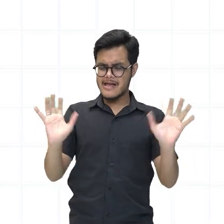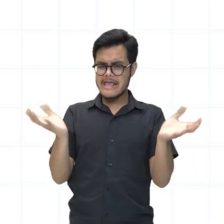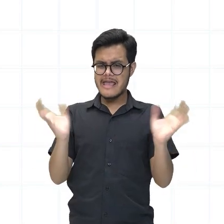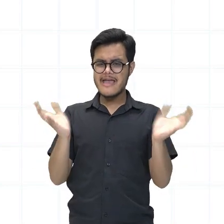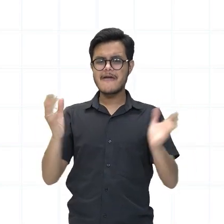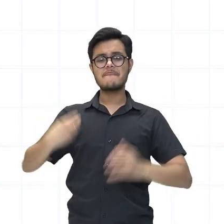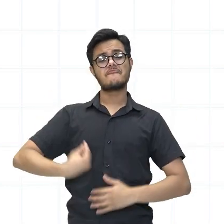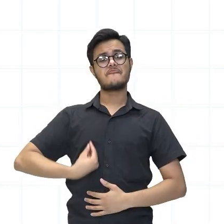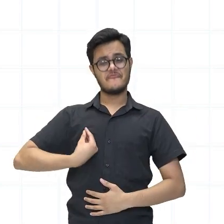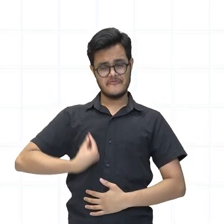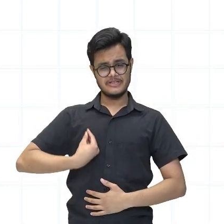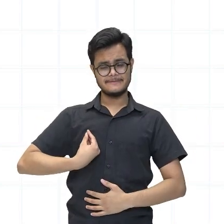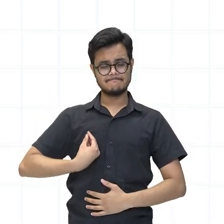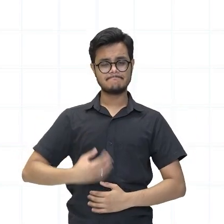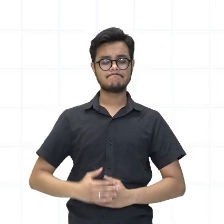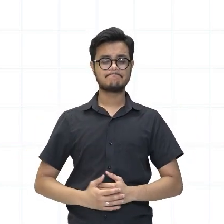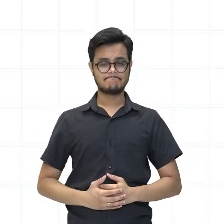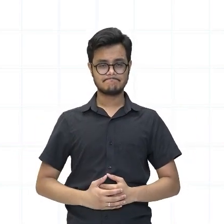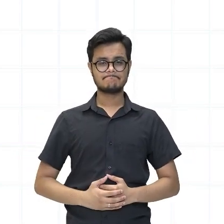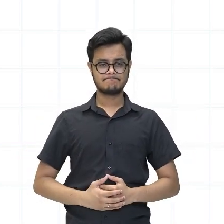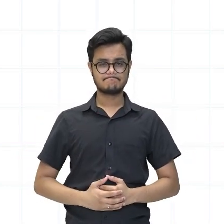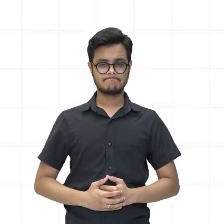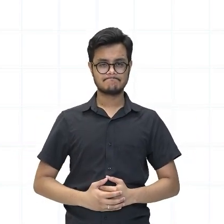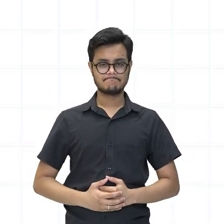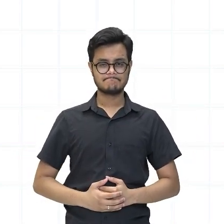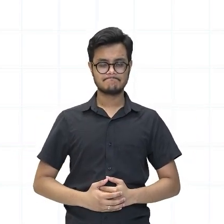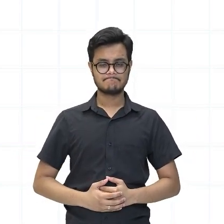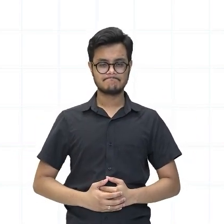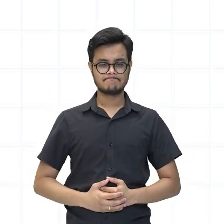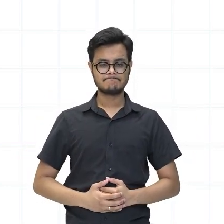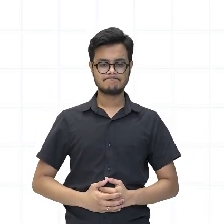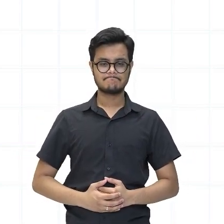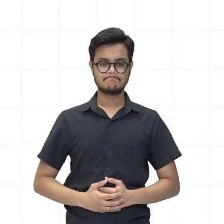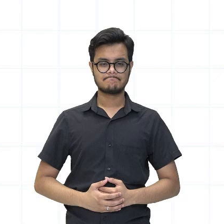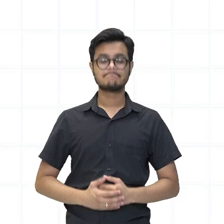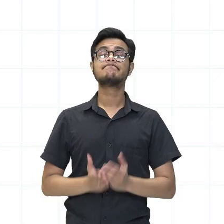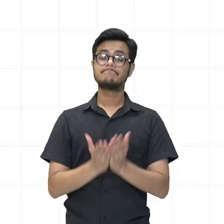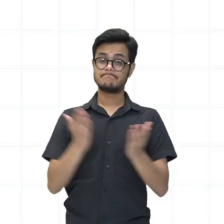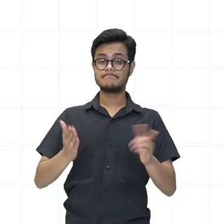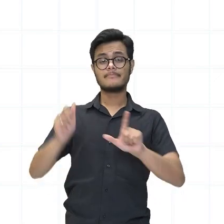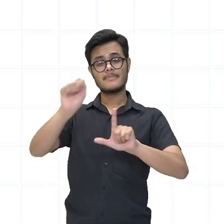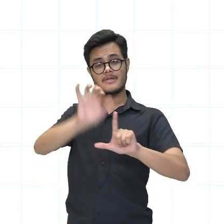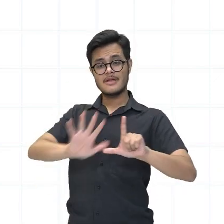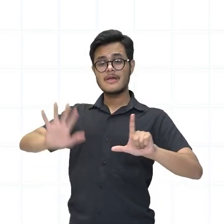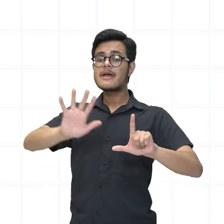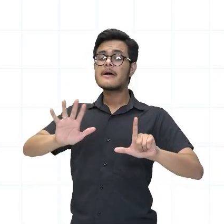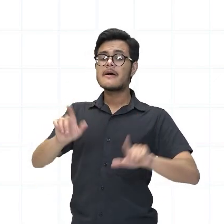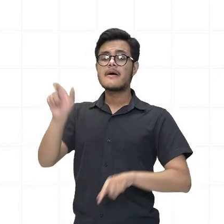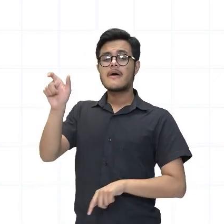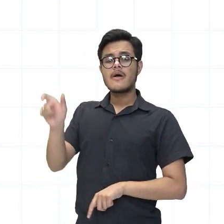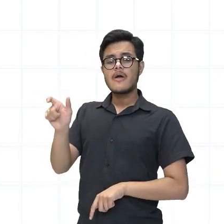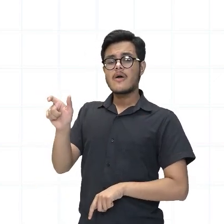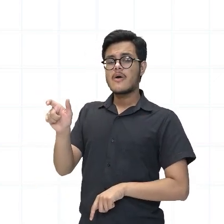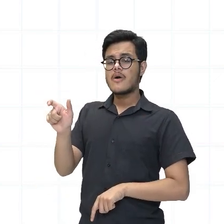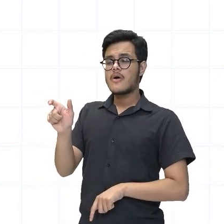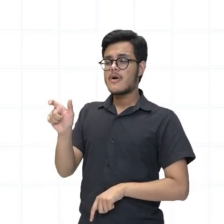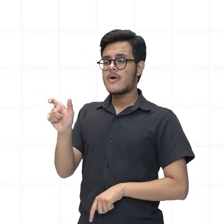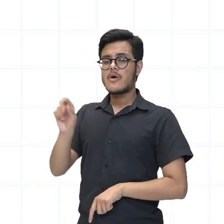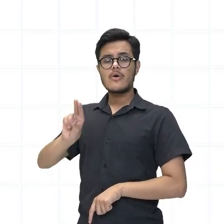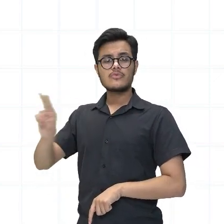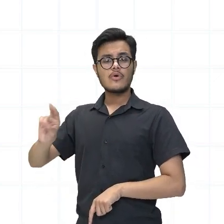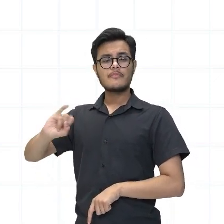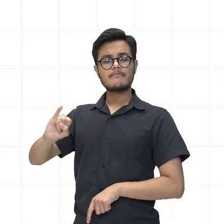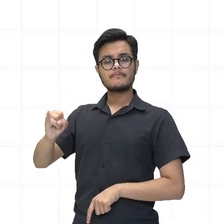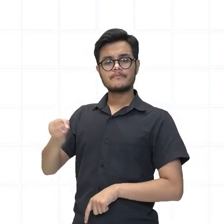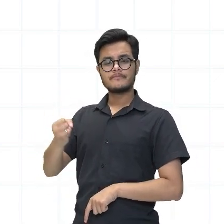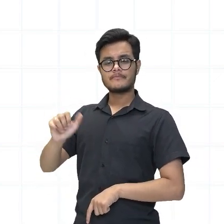mais prejudicada por variações climáticas. É uma reportagem de Jaqueline Maria da Silva, certo?